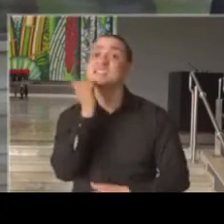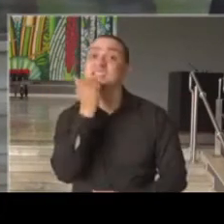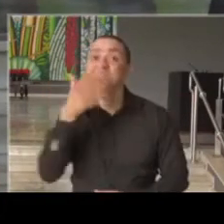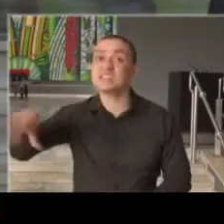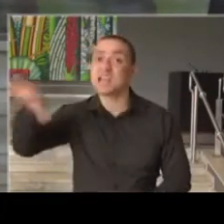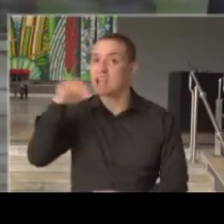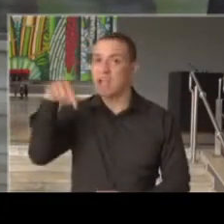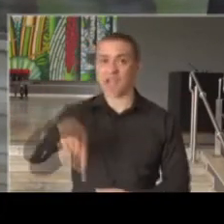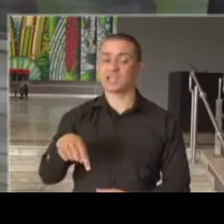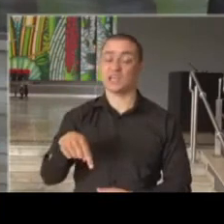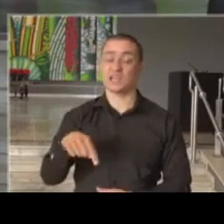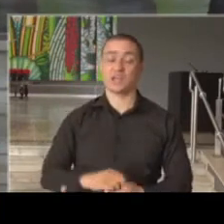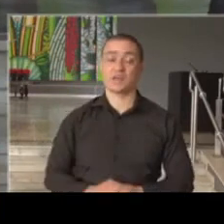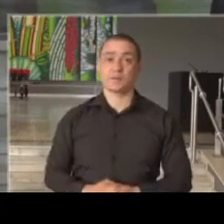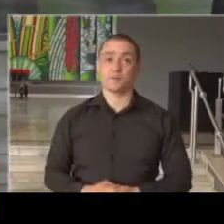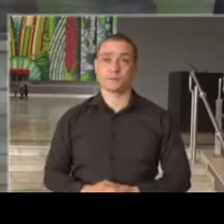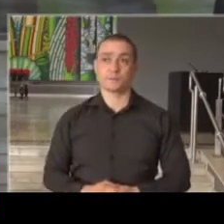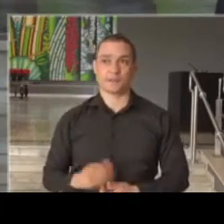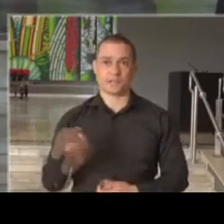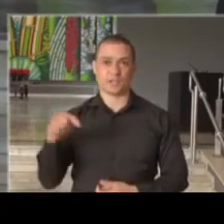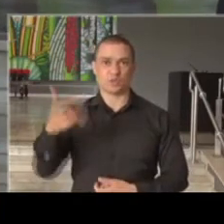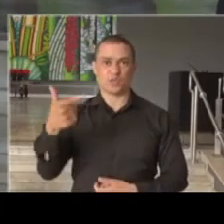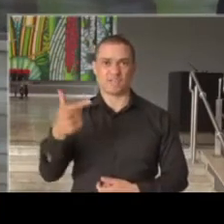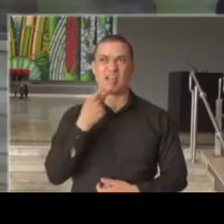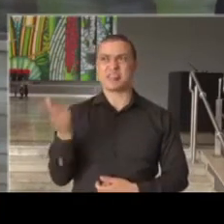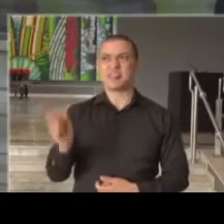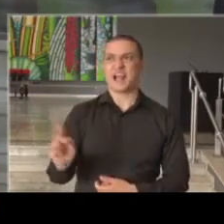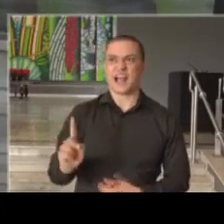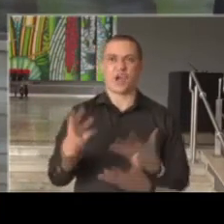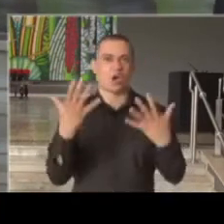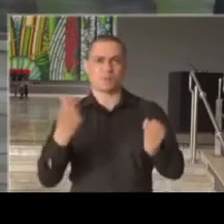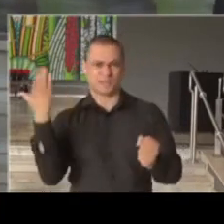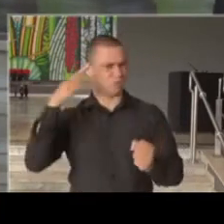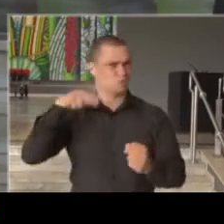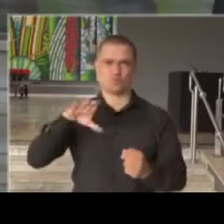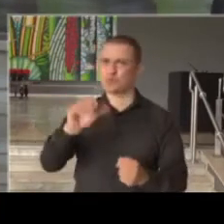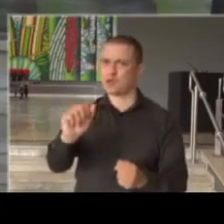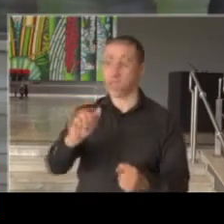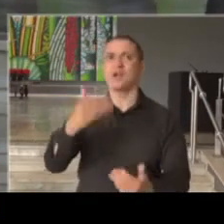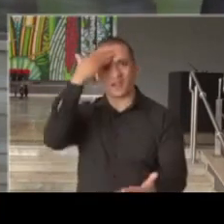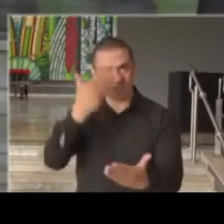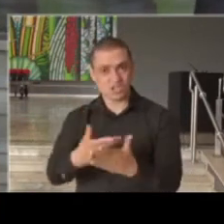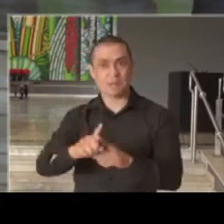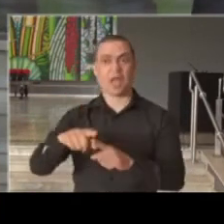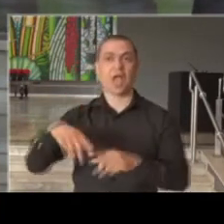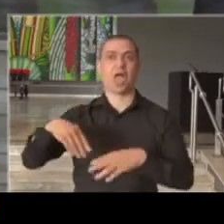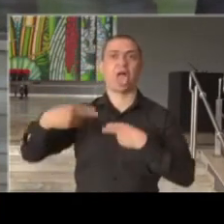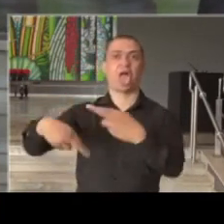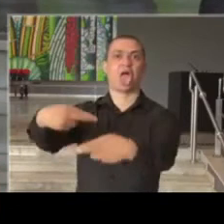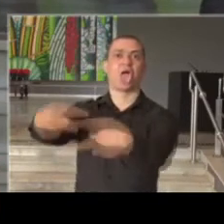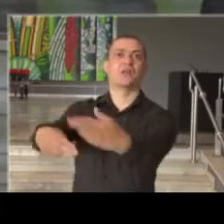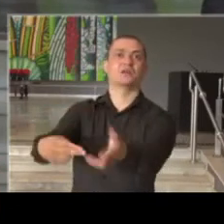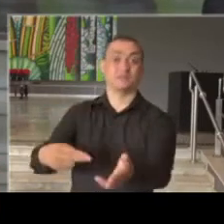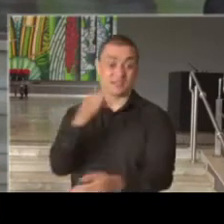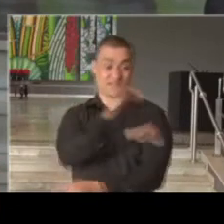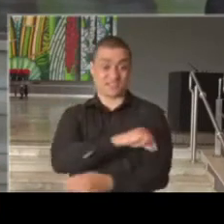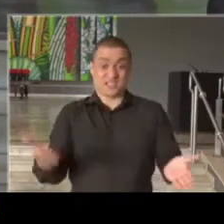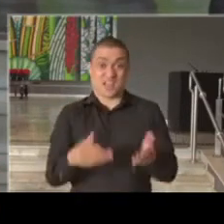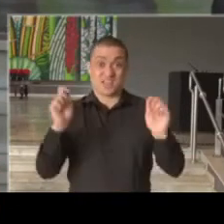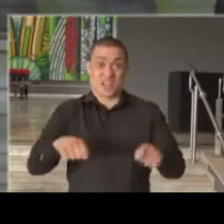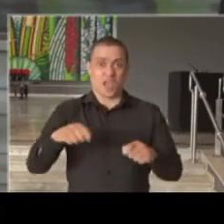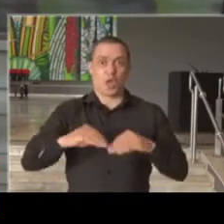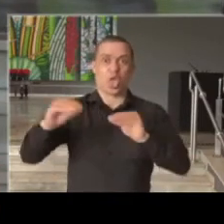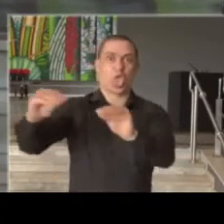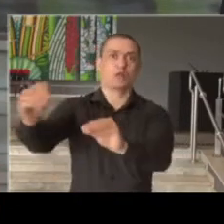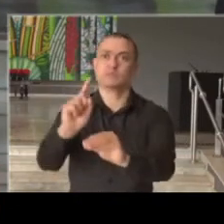não estamos nem fazendo negacionismo, como nunca fizemos, e nem protelando aquilo que pode ser feito de imediato.